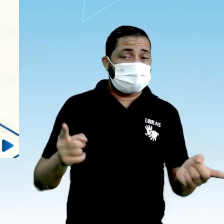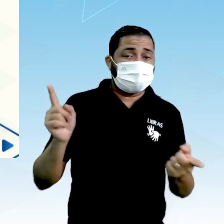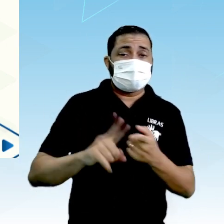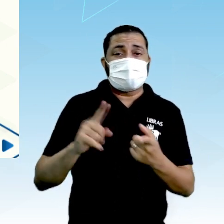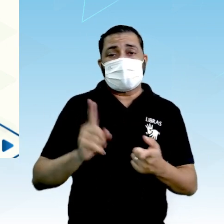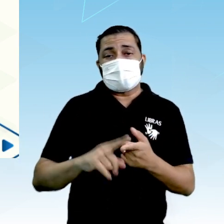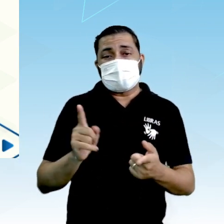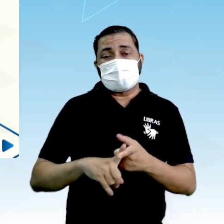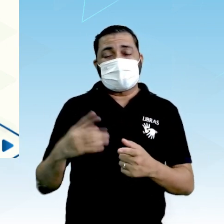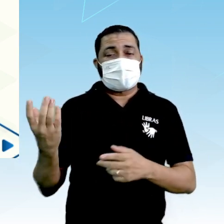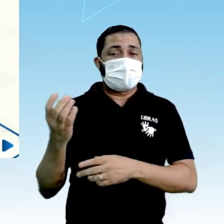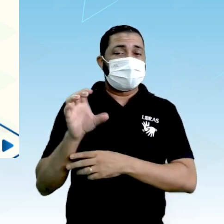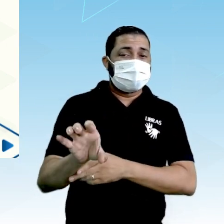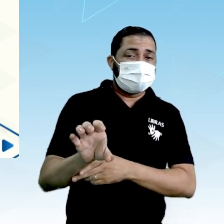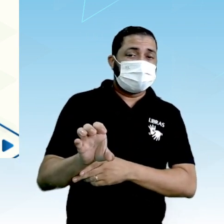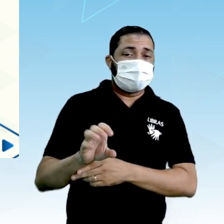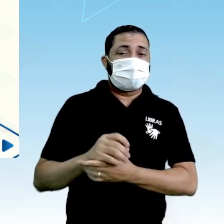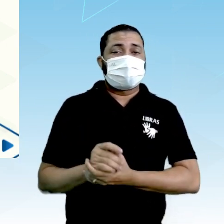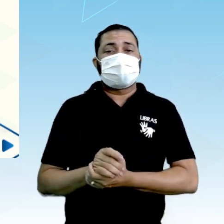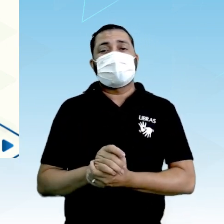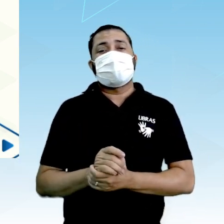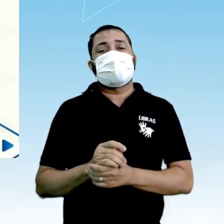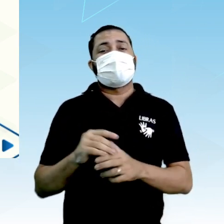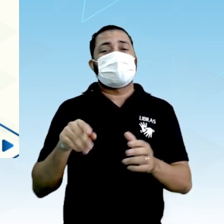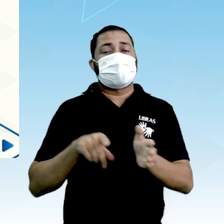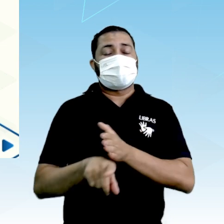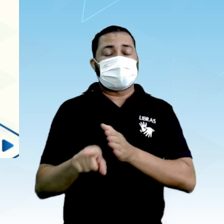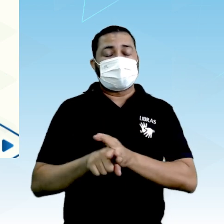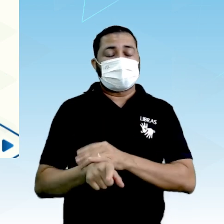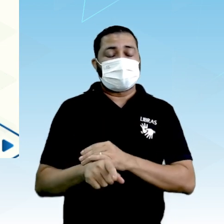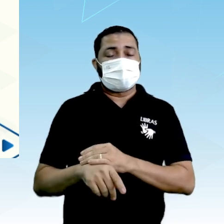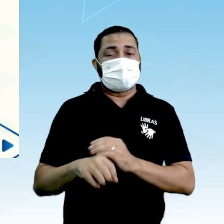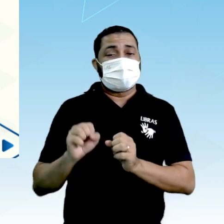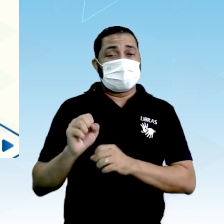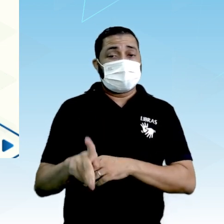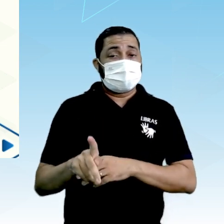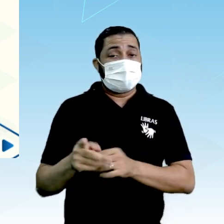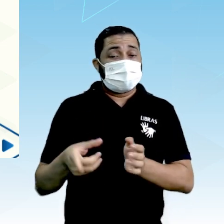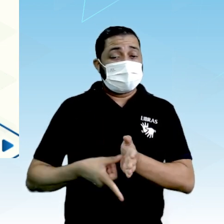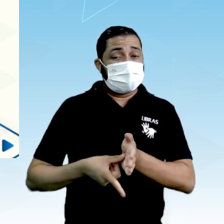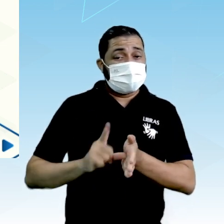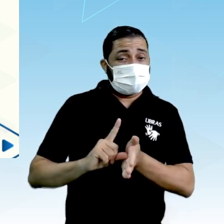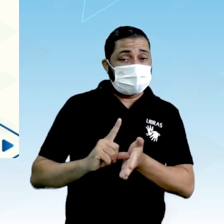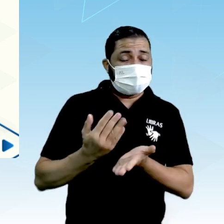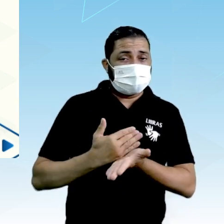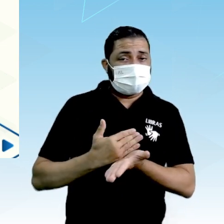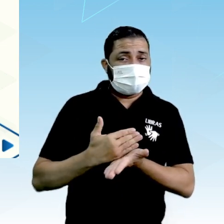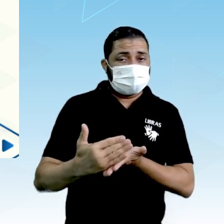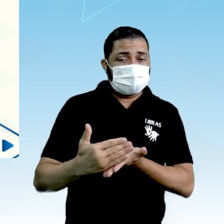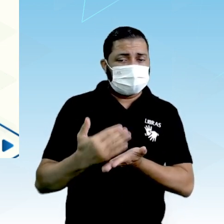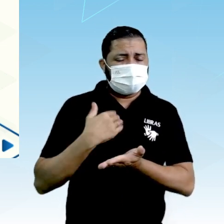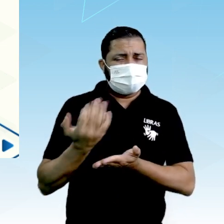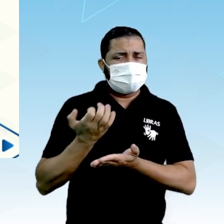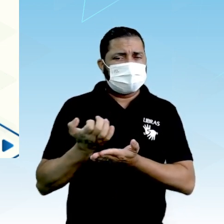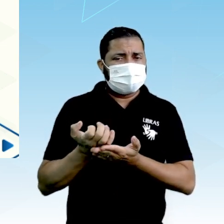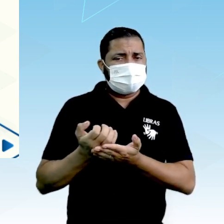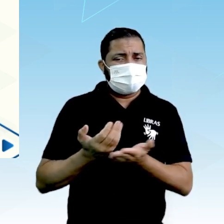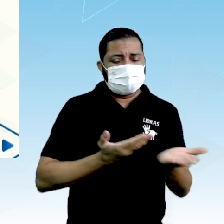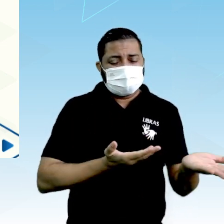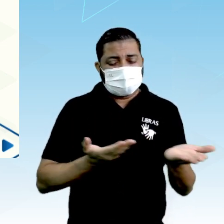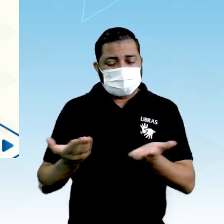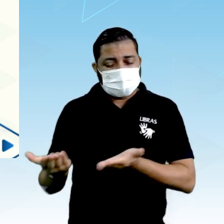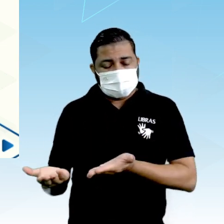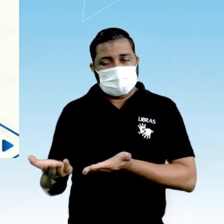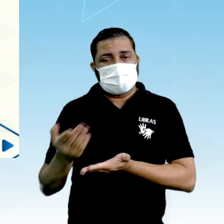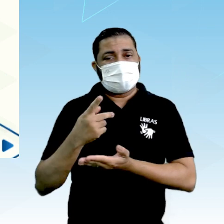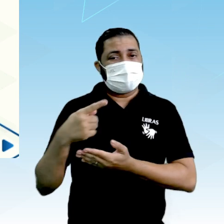ao mesmo tempo aplicar ela na resolução de questões. Tranquilo? Antes da gente iniciar, eu queria te fazer um convite para